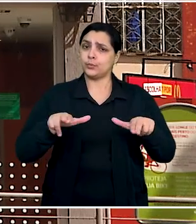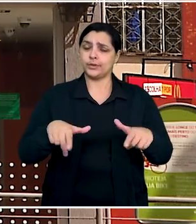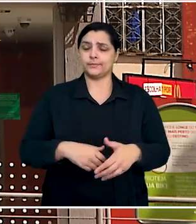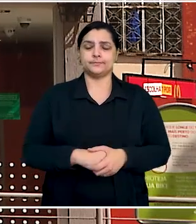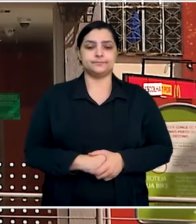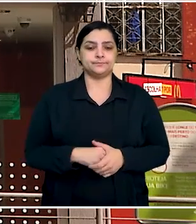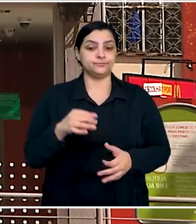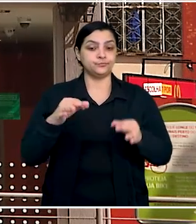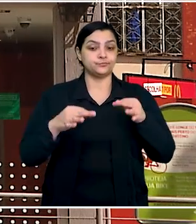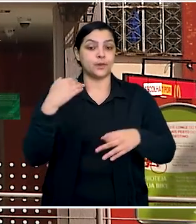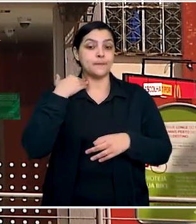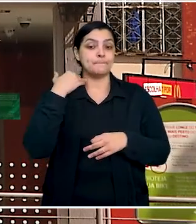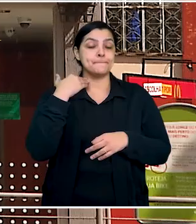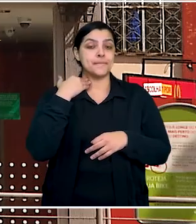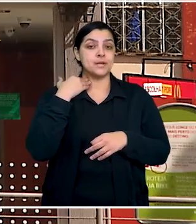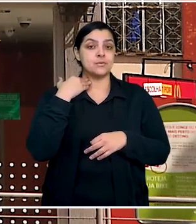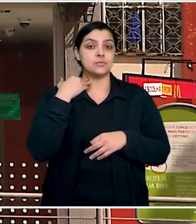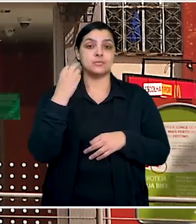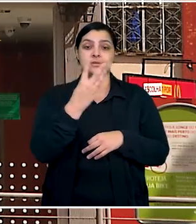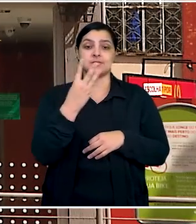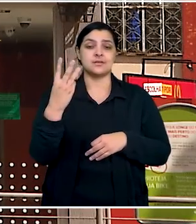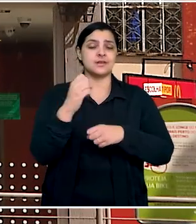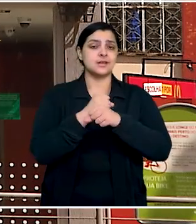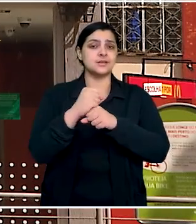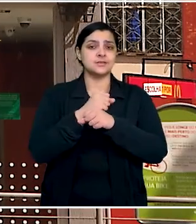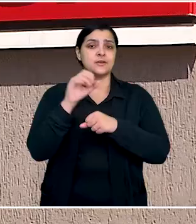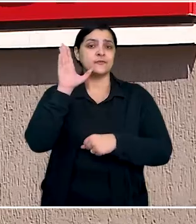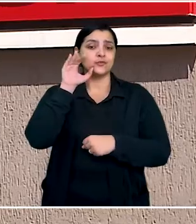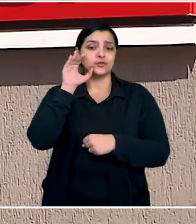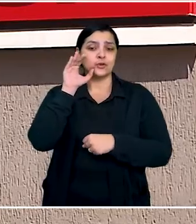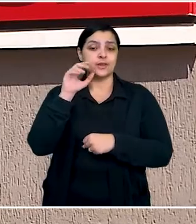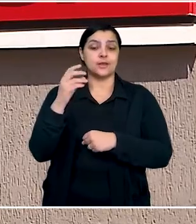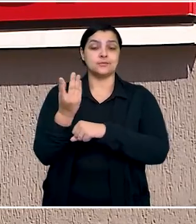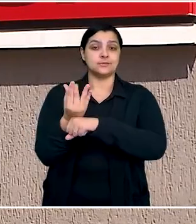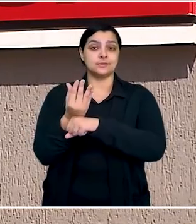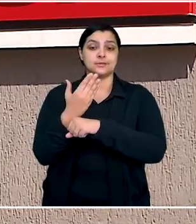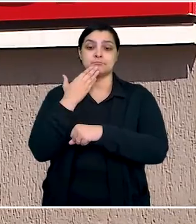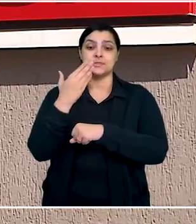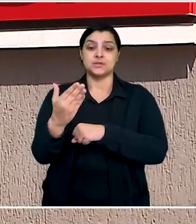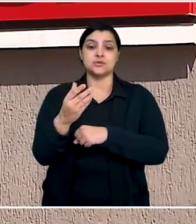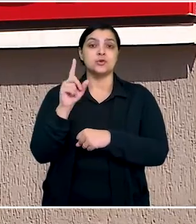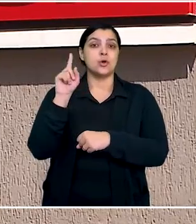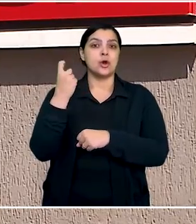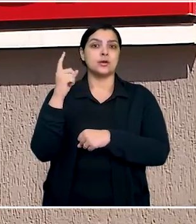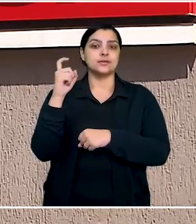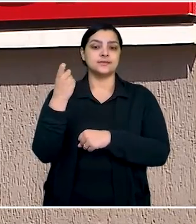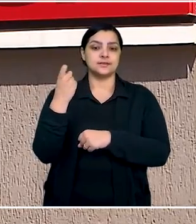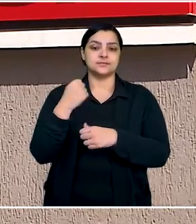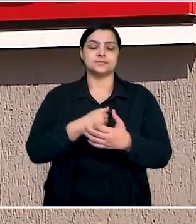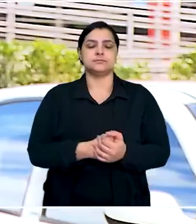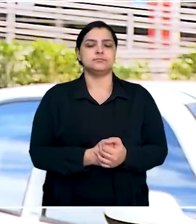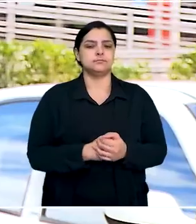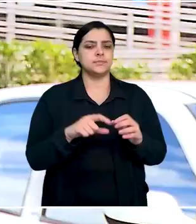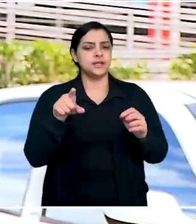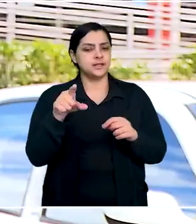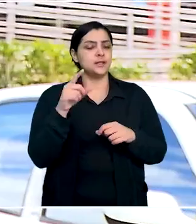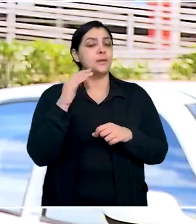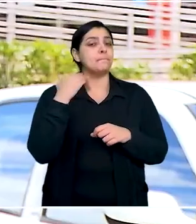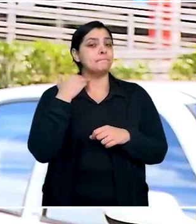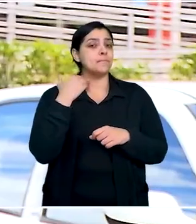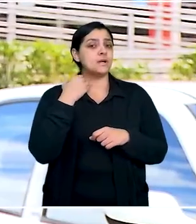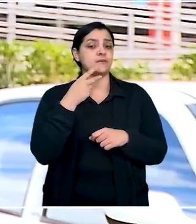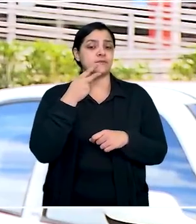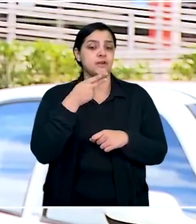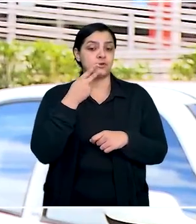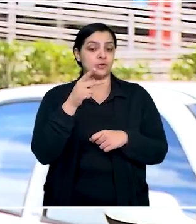Na Justiça, o bancário que trabalhou 33 anos no Santander pediu pagamento de horas extras. Em defesa, o